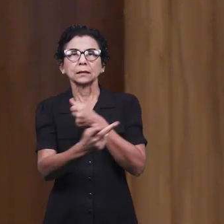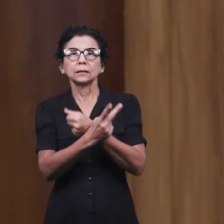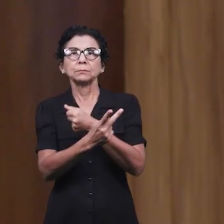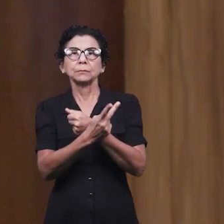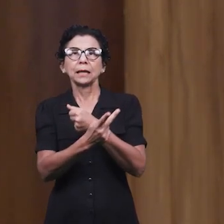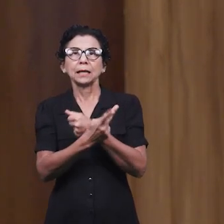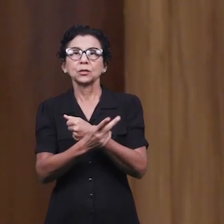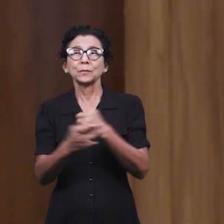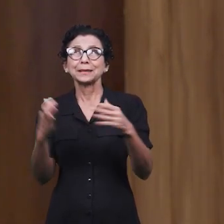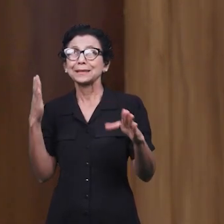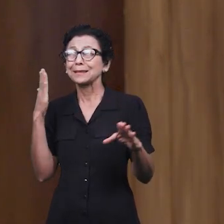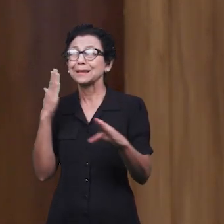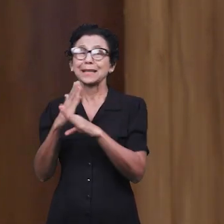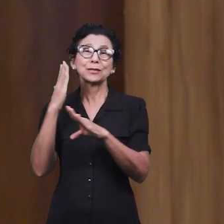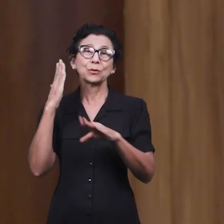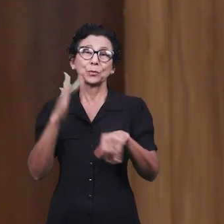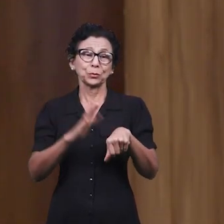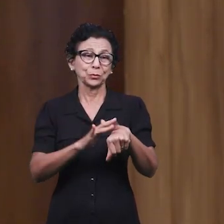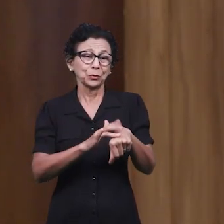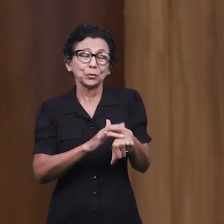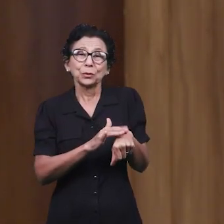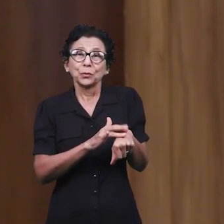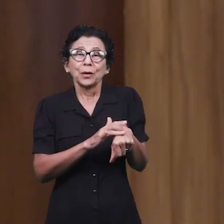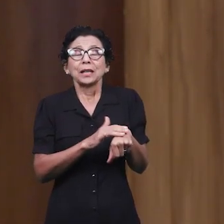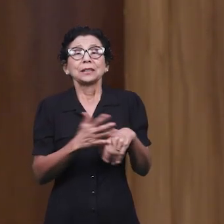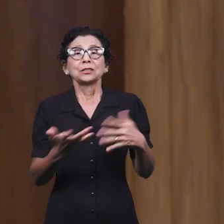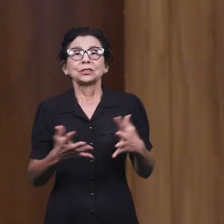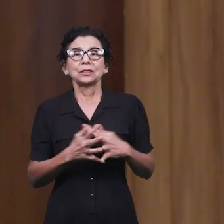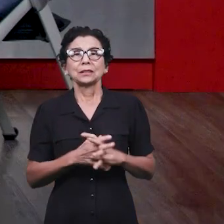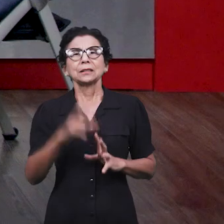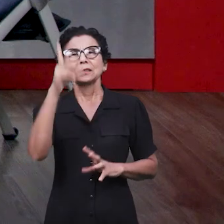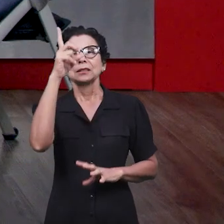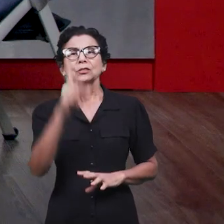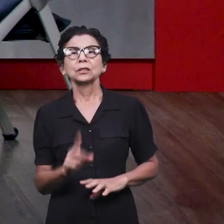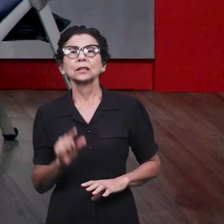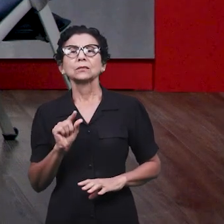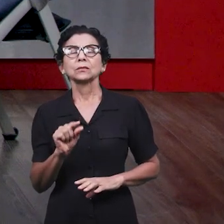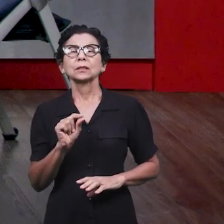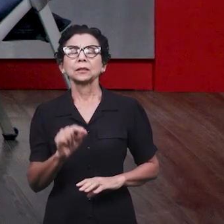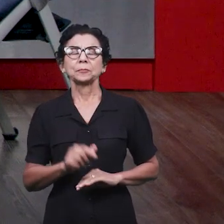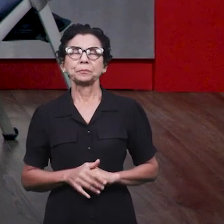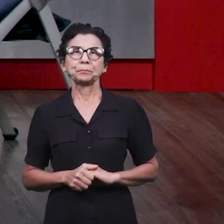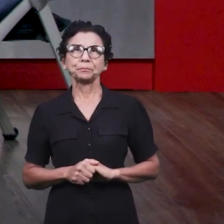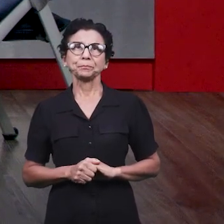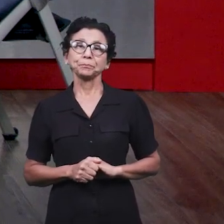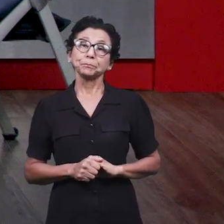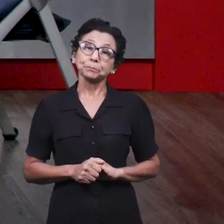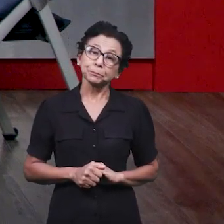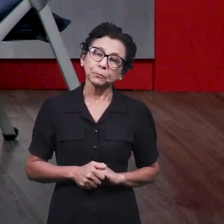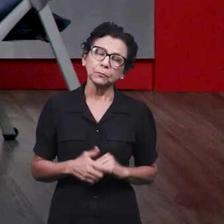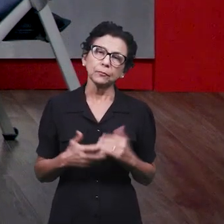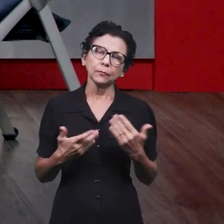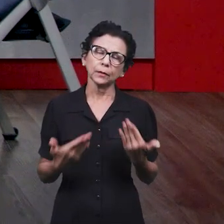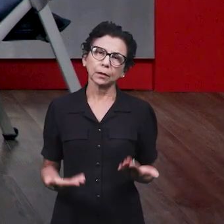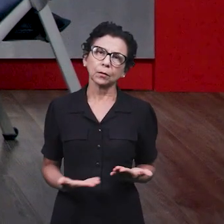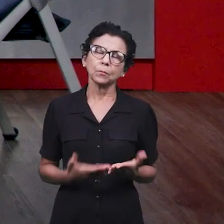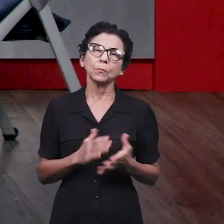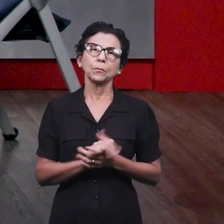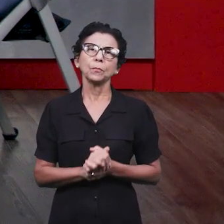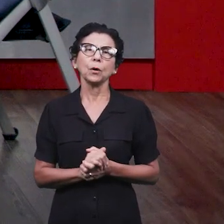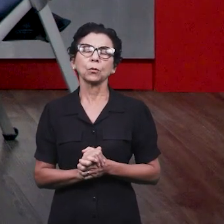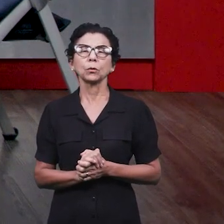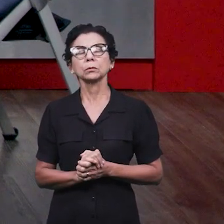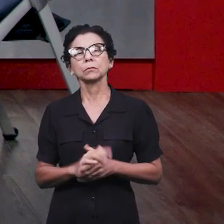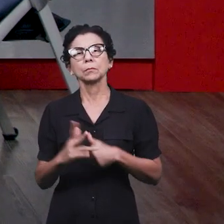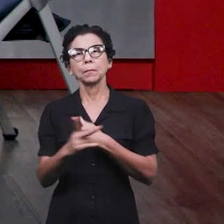diagnosticada. Ela tem também algum outro benefício que ela possa pleitear? Bom, quando a pessoa tem um financiamento, é sempre bom, no momento que estiver